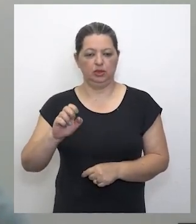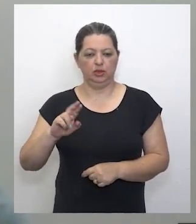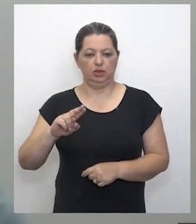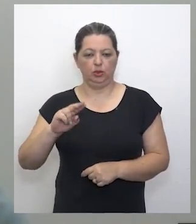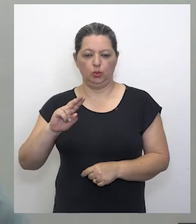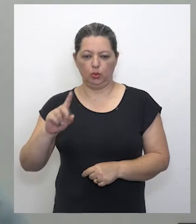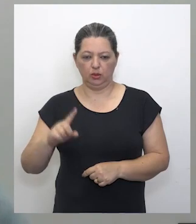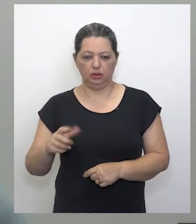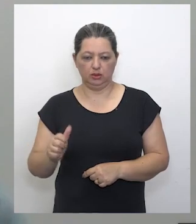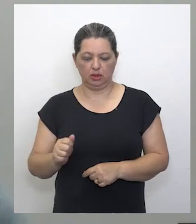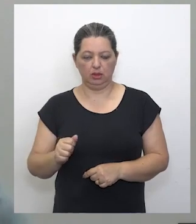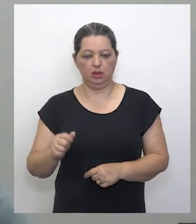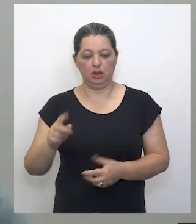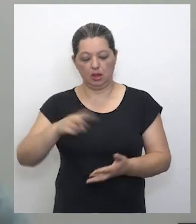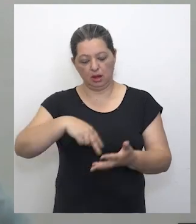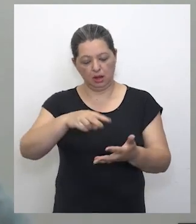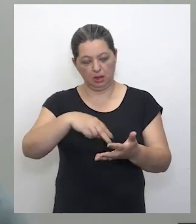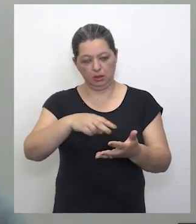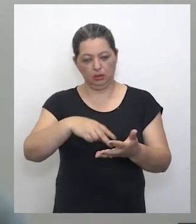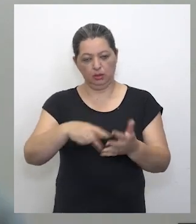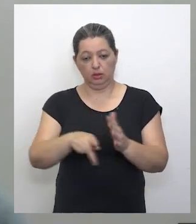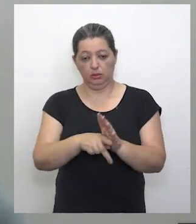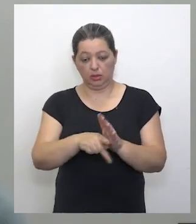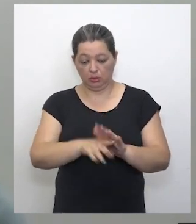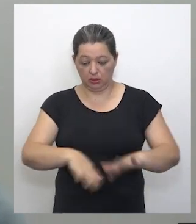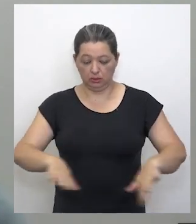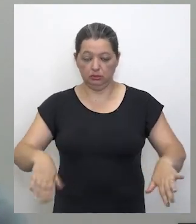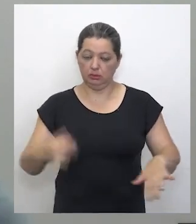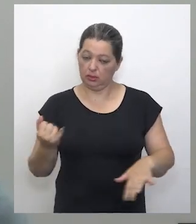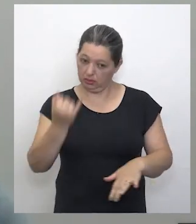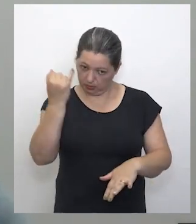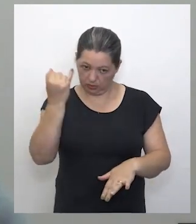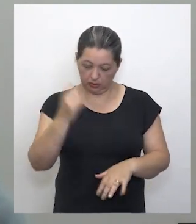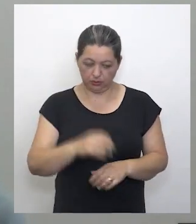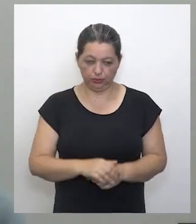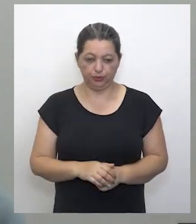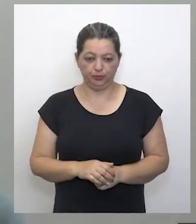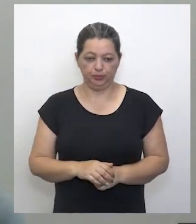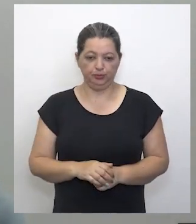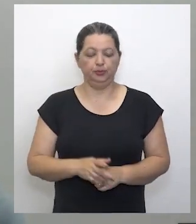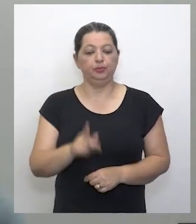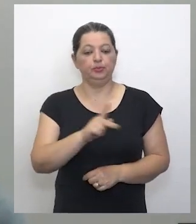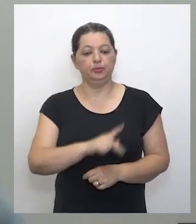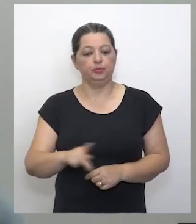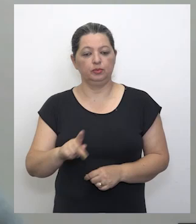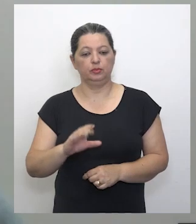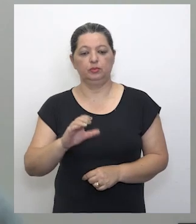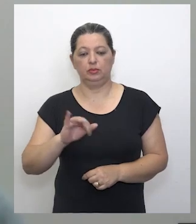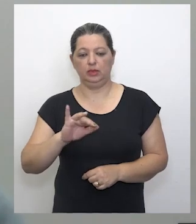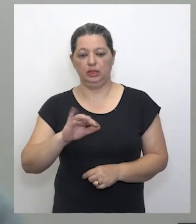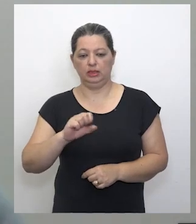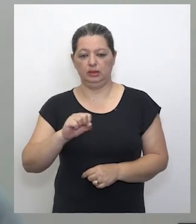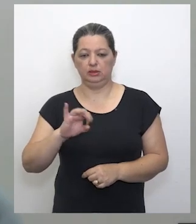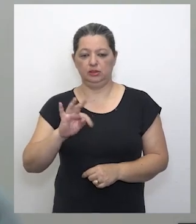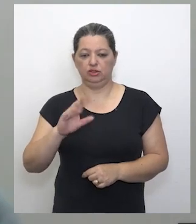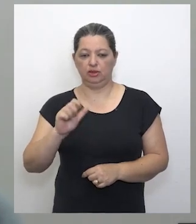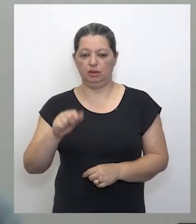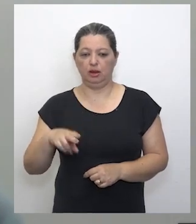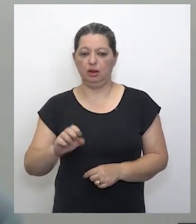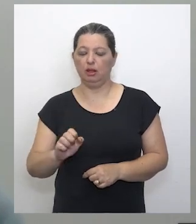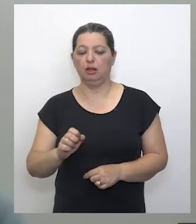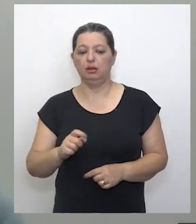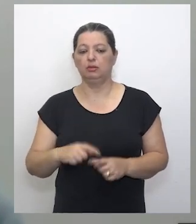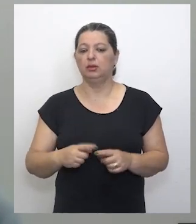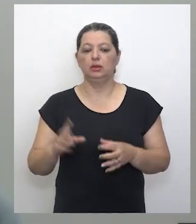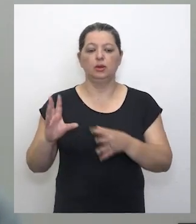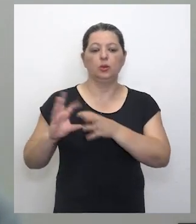que o estudante realiza na sua sondagem é muito importante. A professora Cristiane comenta: em que contexto